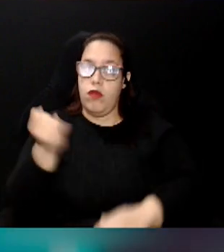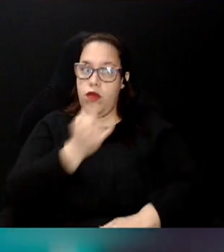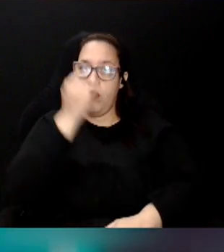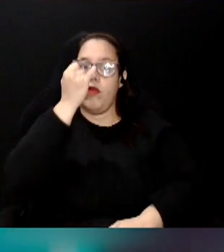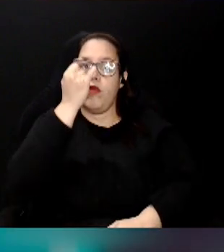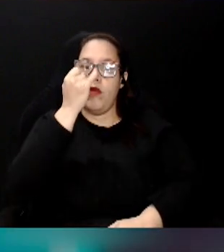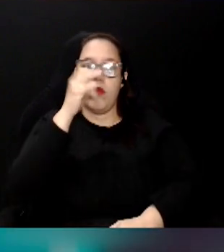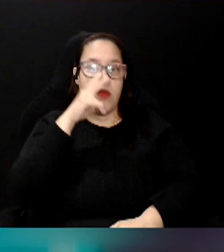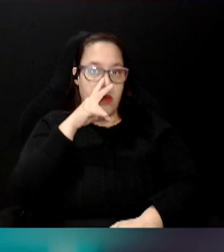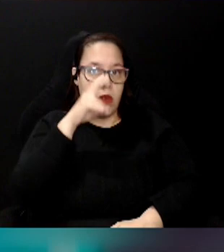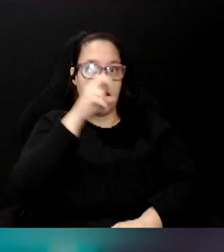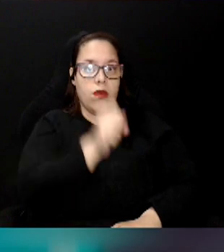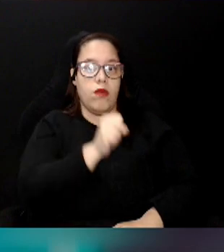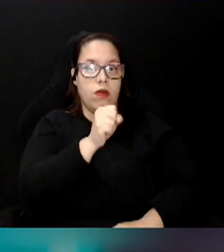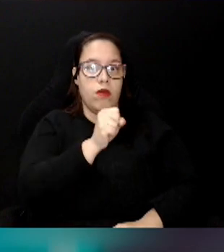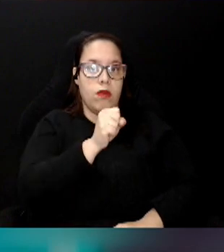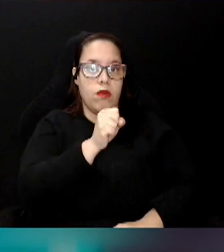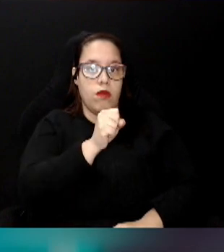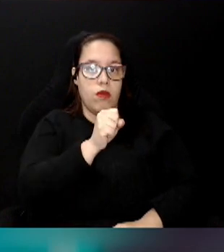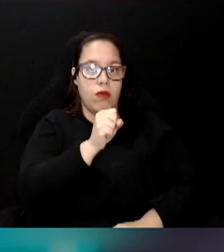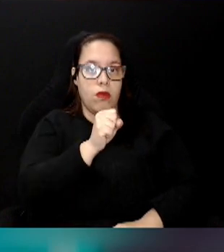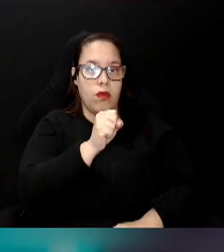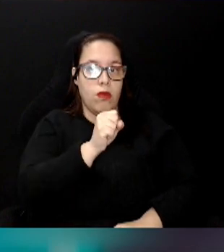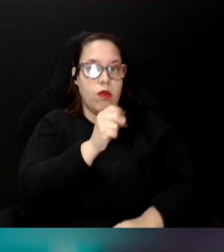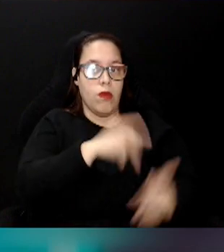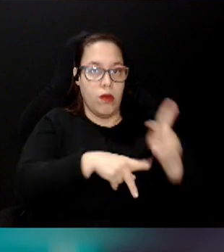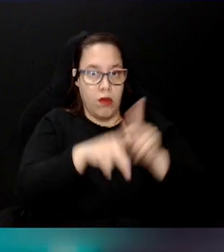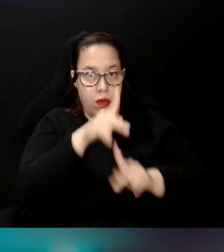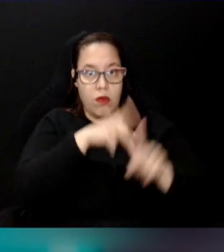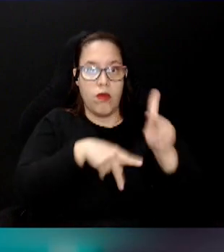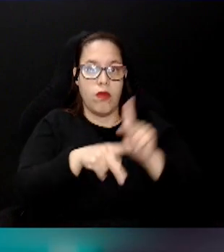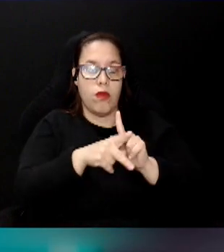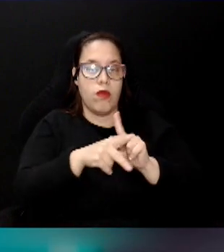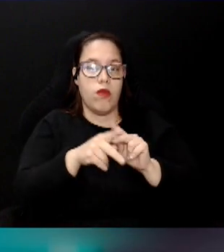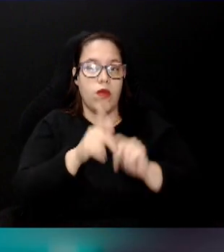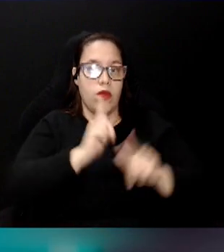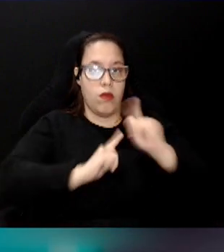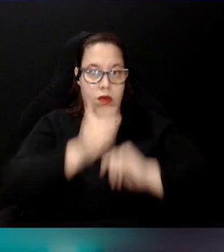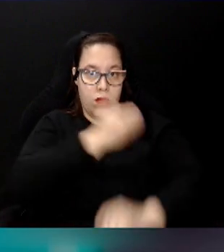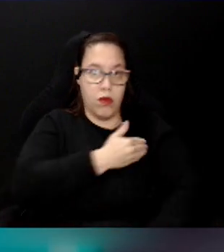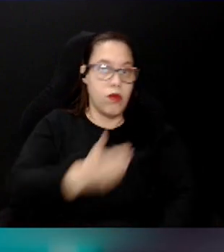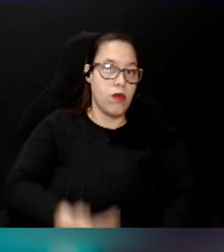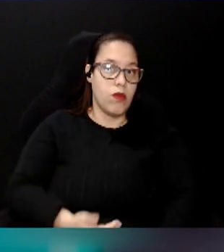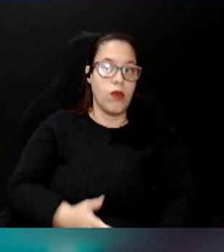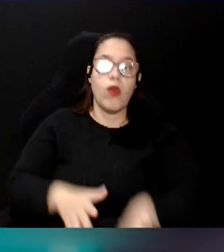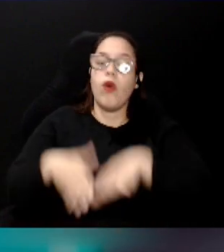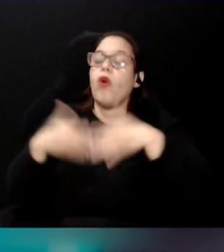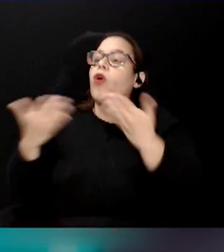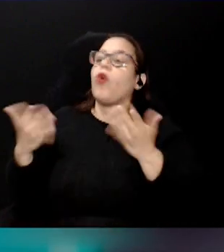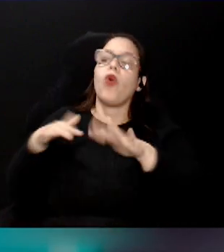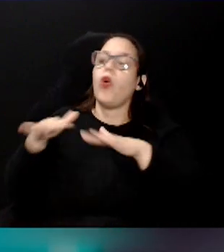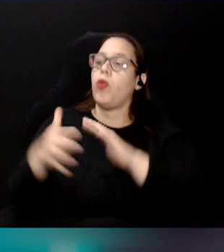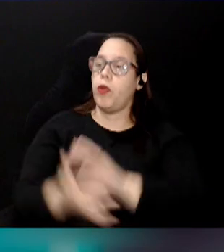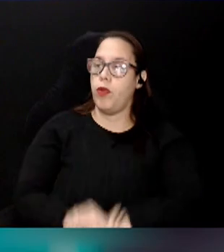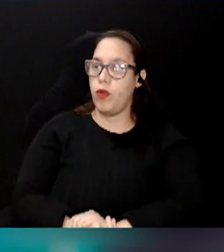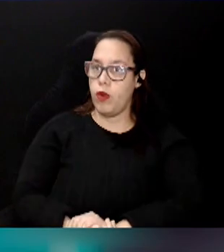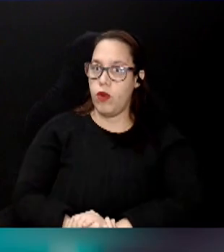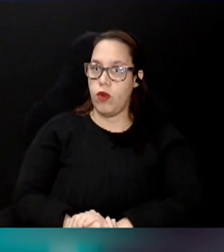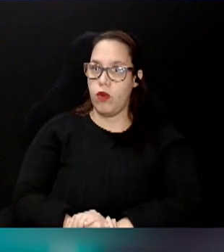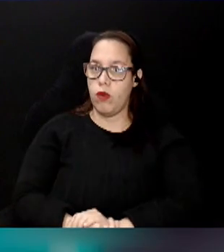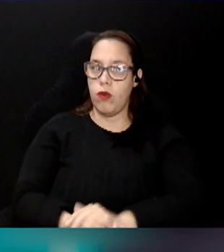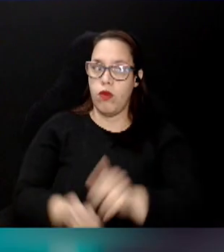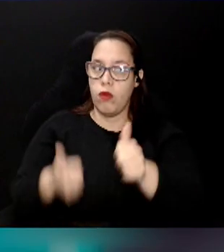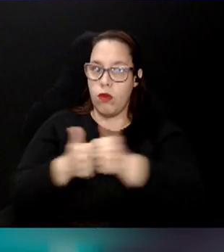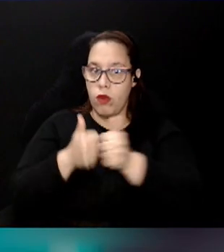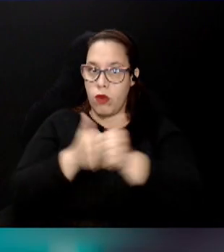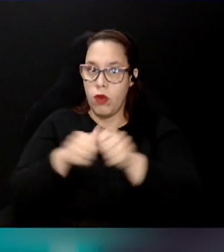a participação da população na gestão pública. Qual é o momento, que a gente vai se aproximando da dignidade no